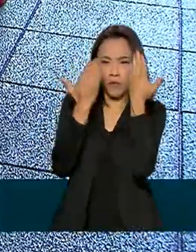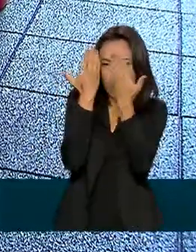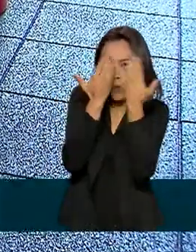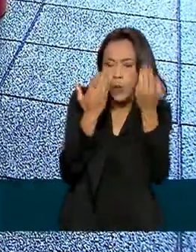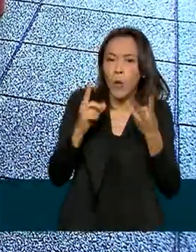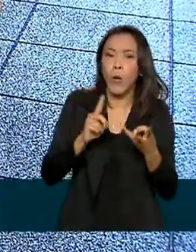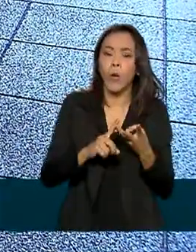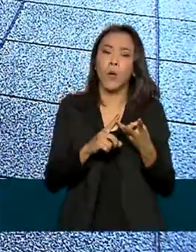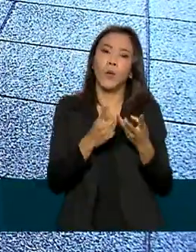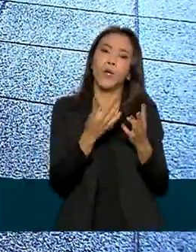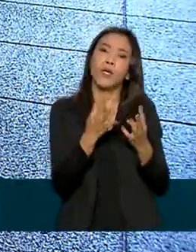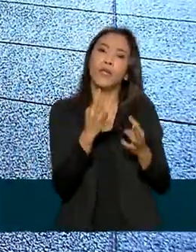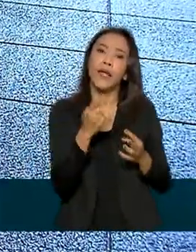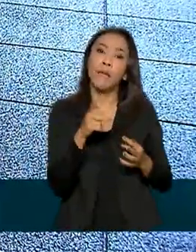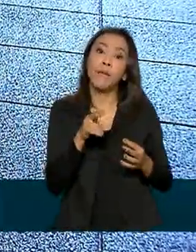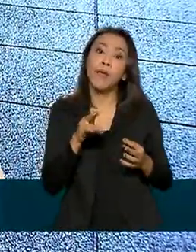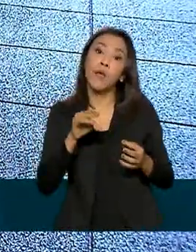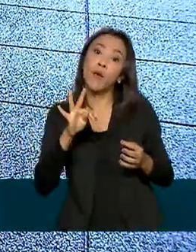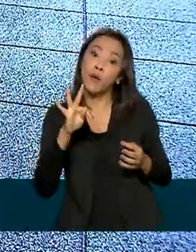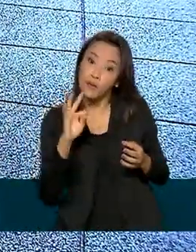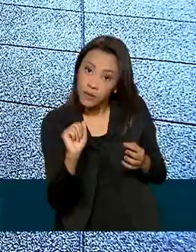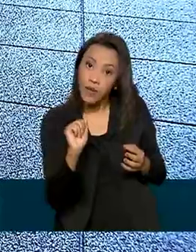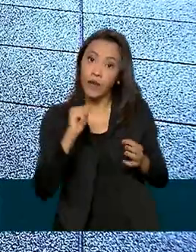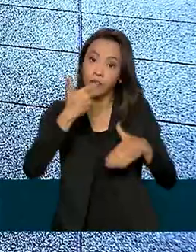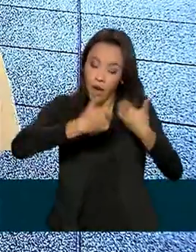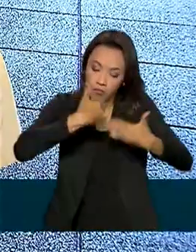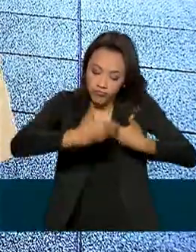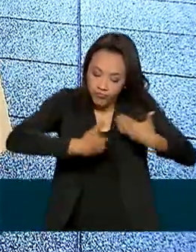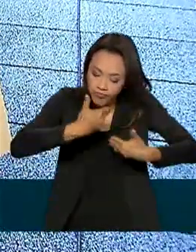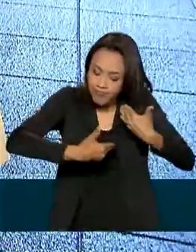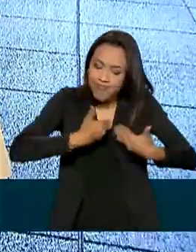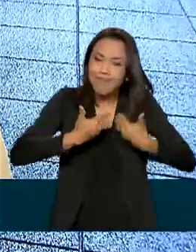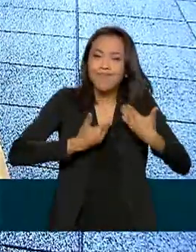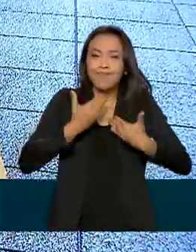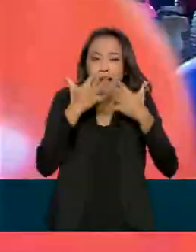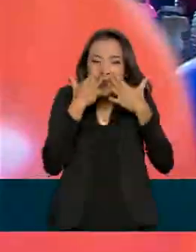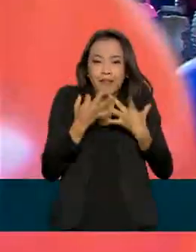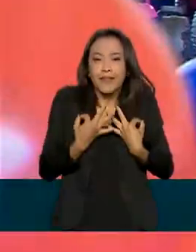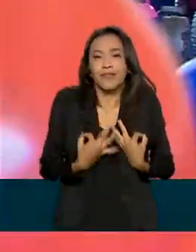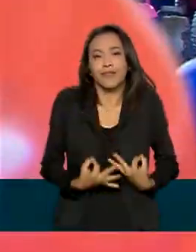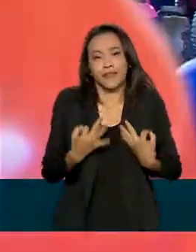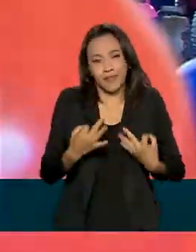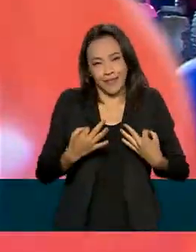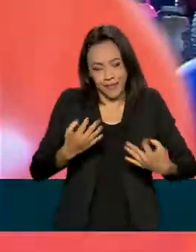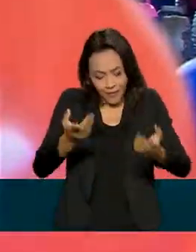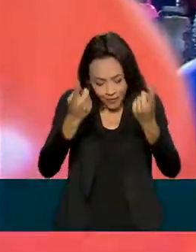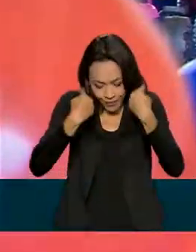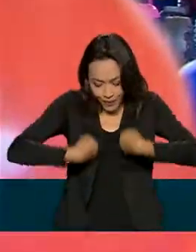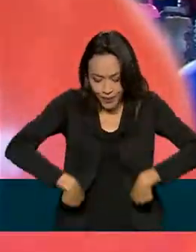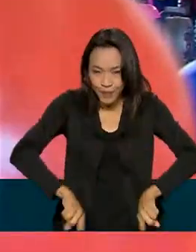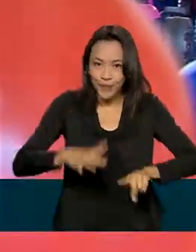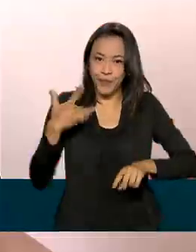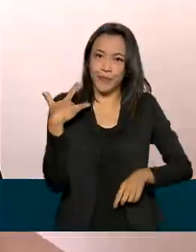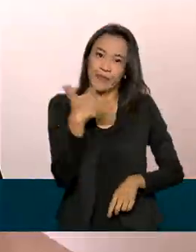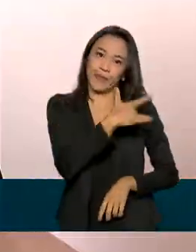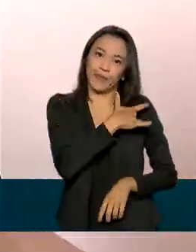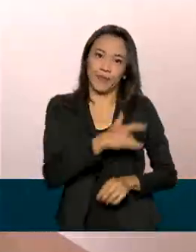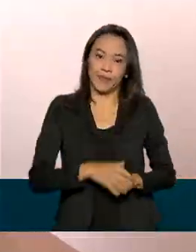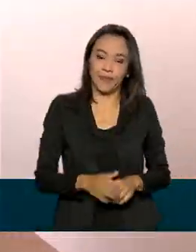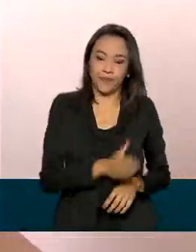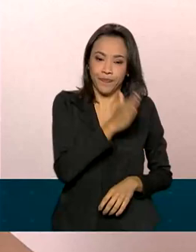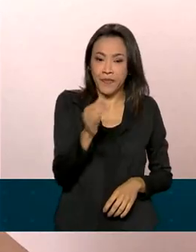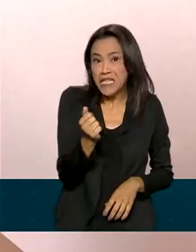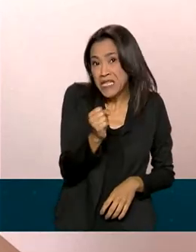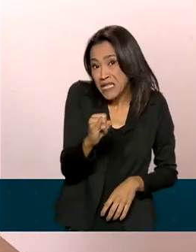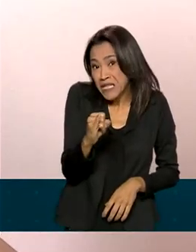e terapeutas ocupacionais que atuam para fornecer uma atenção integral à saúde se